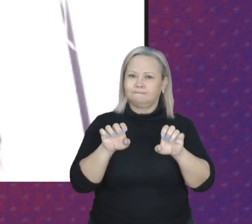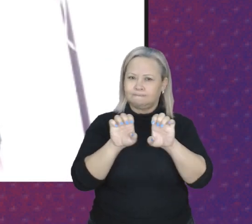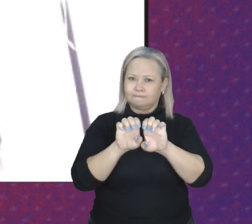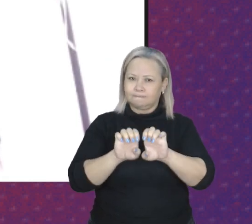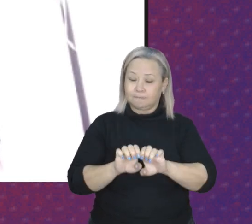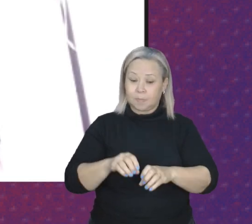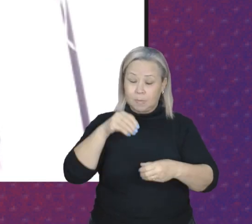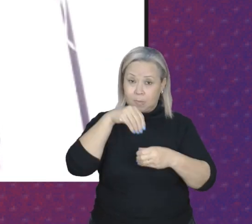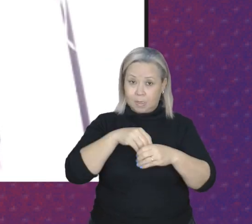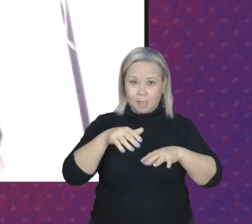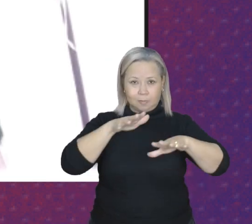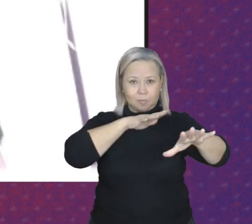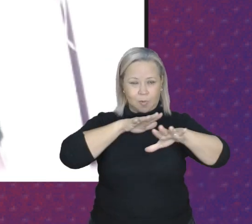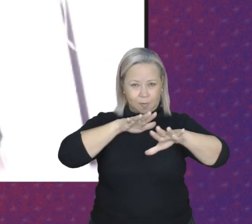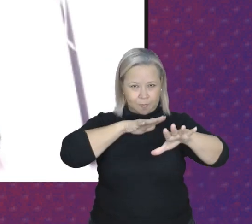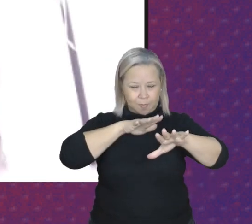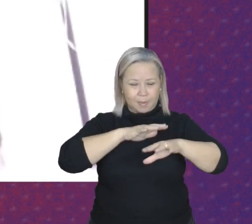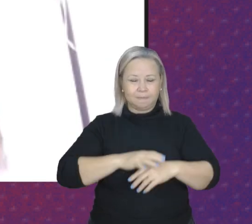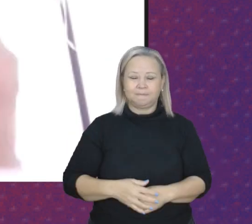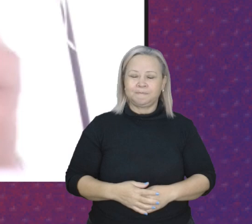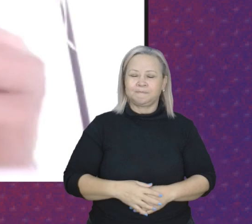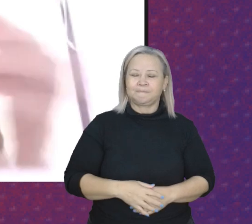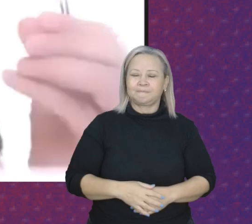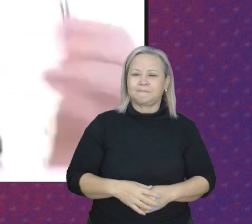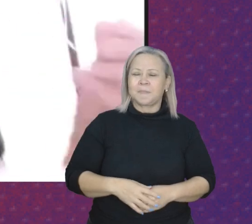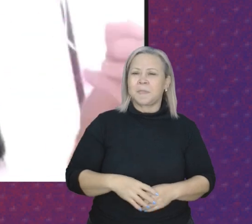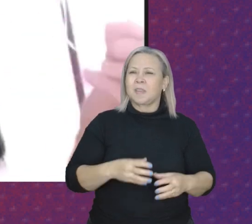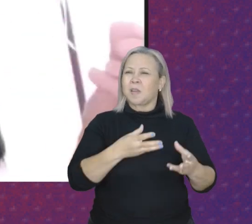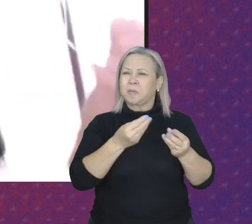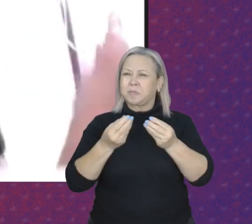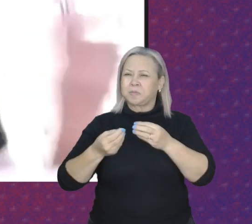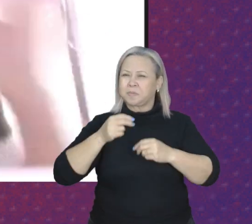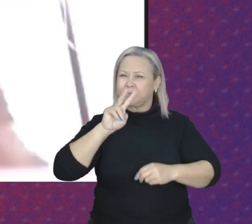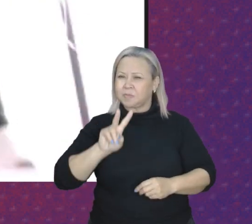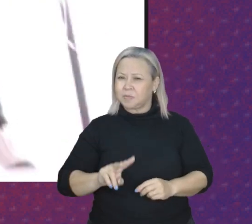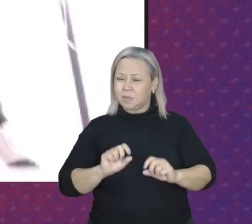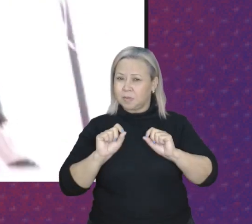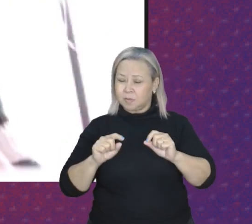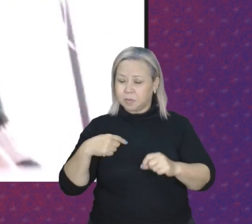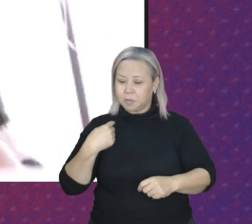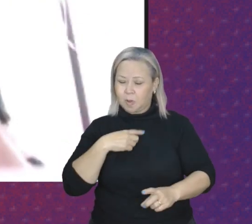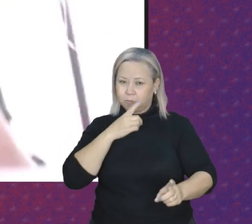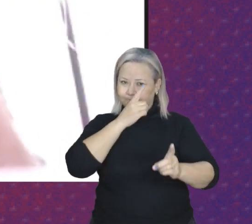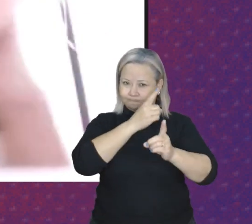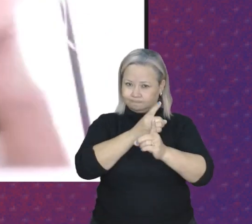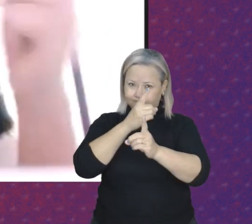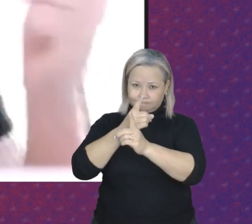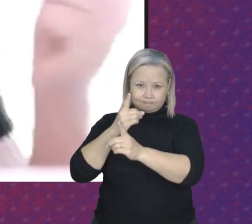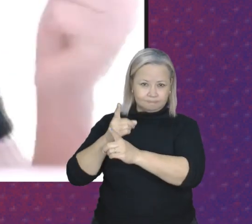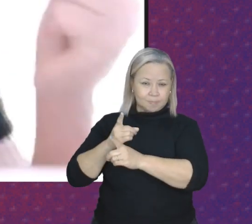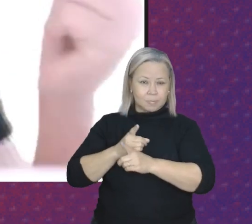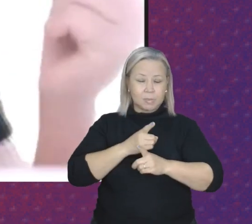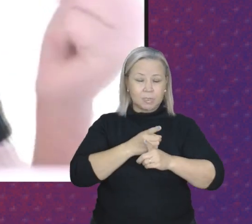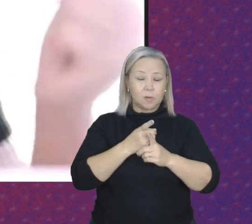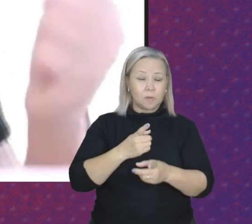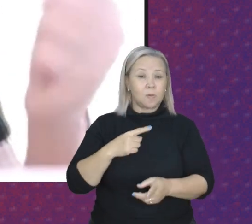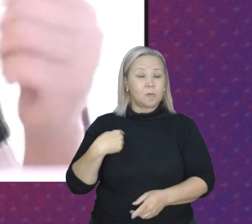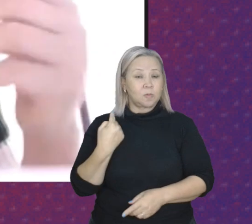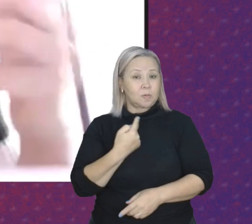dentro do movimento. E muitas vezes nossos encontros, nossos